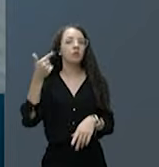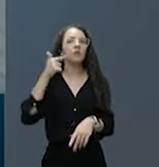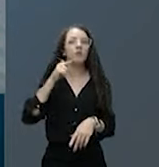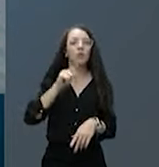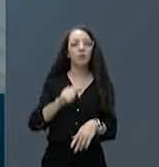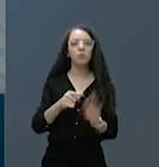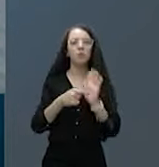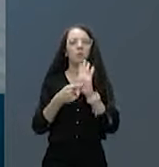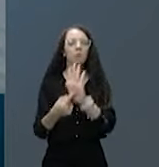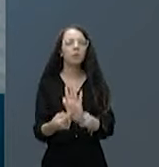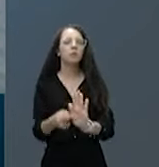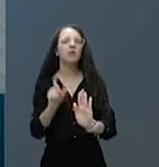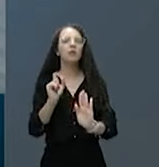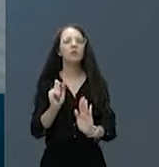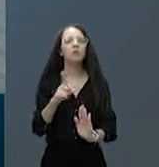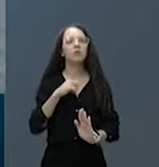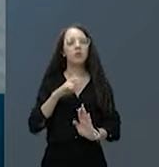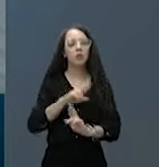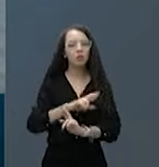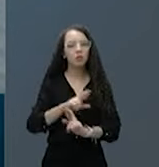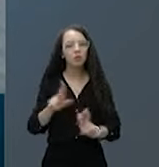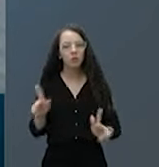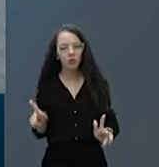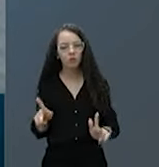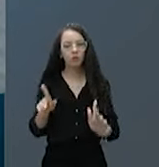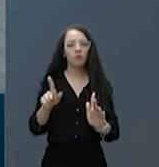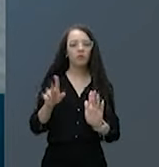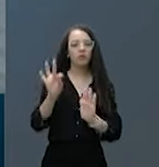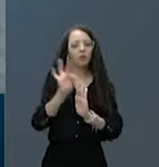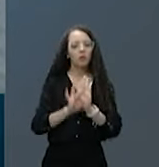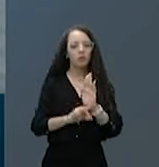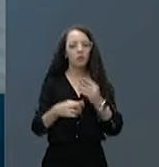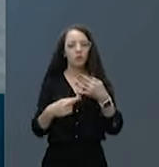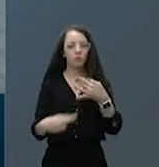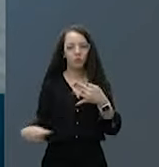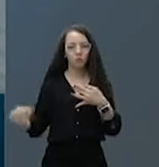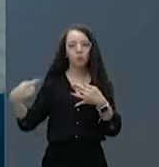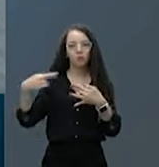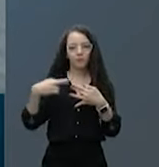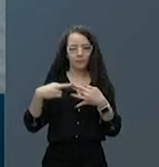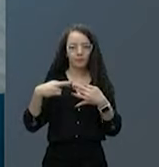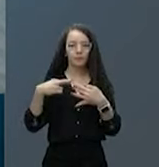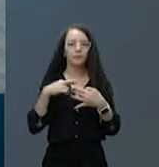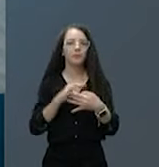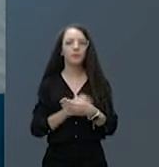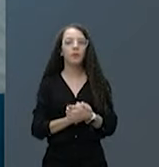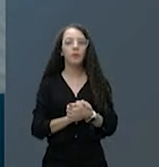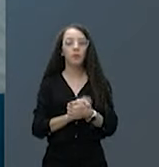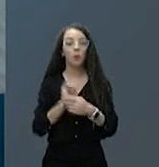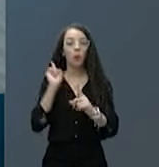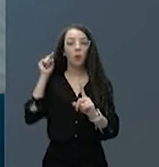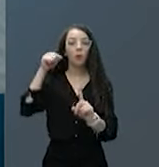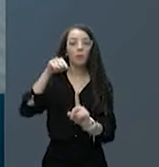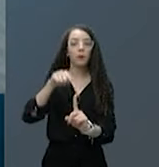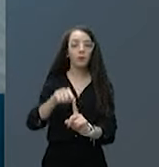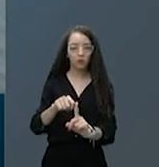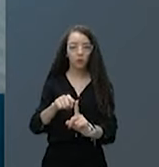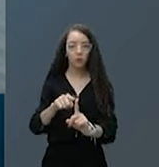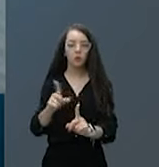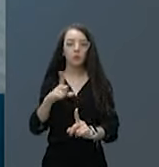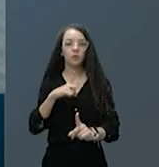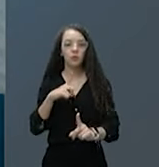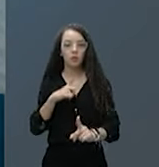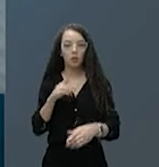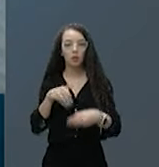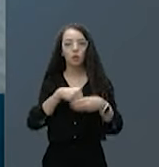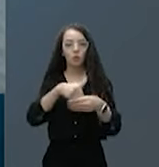da apreciação feita ao exame dos recursos extraordinários. O objetivo do que declinei no voto apresentado originalmente